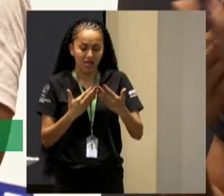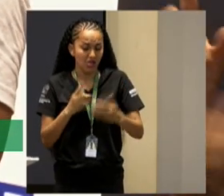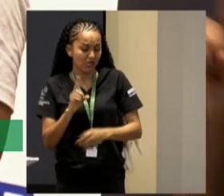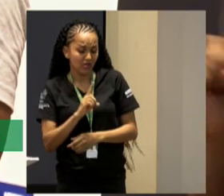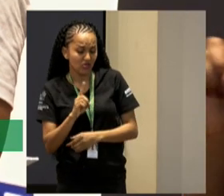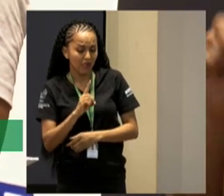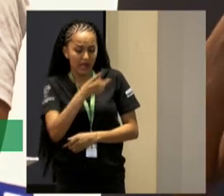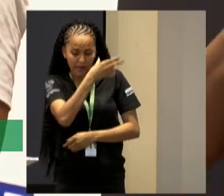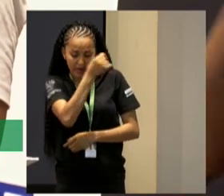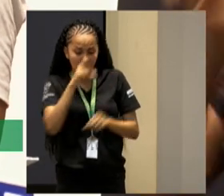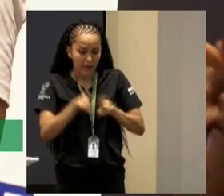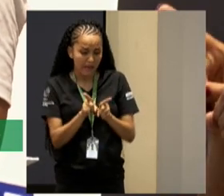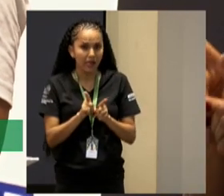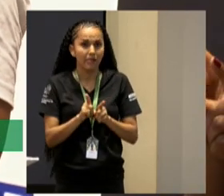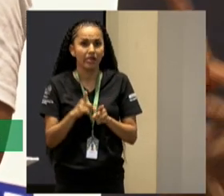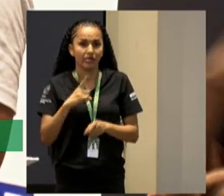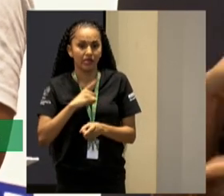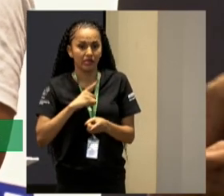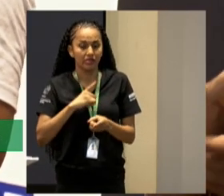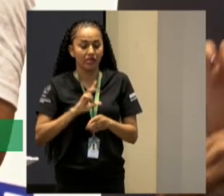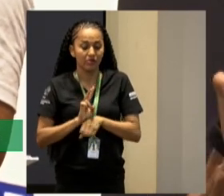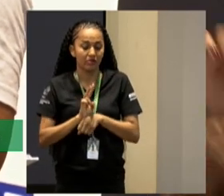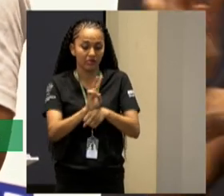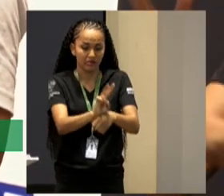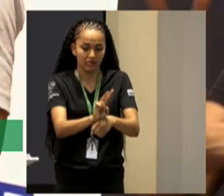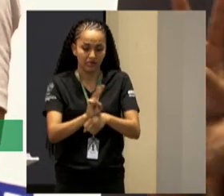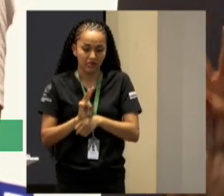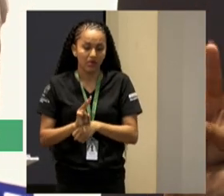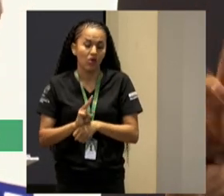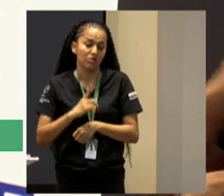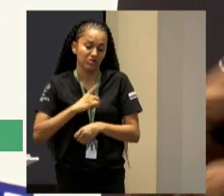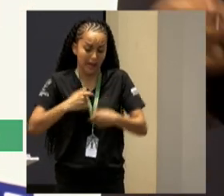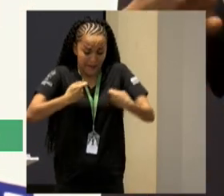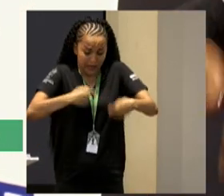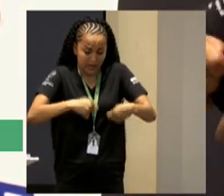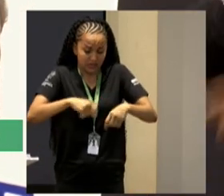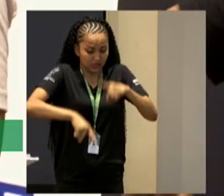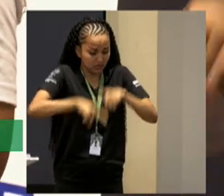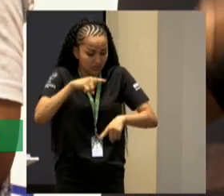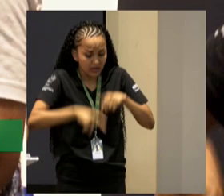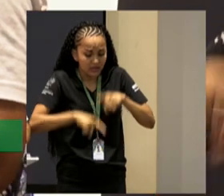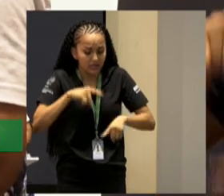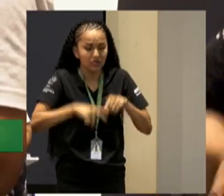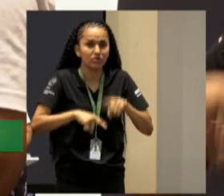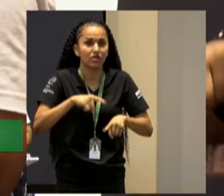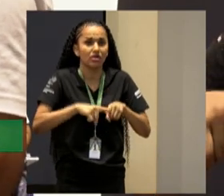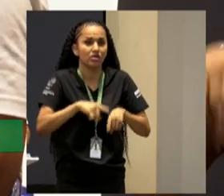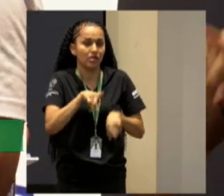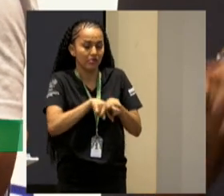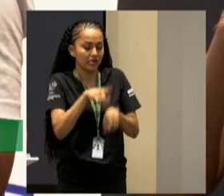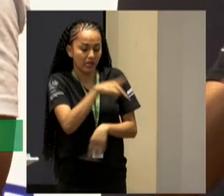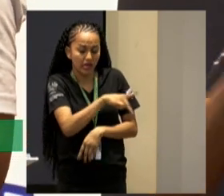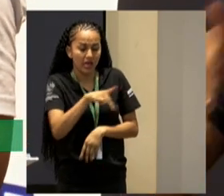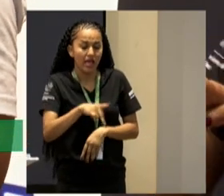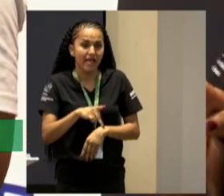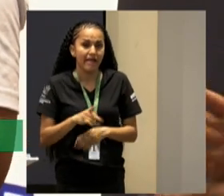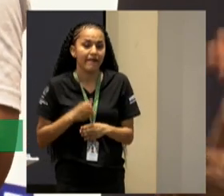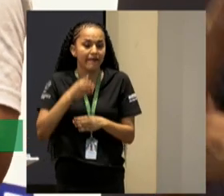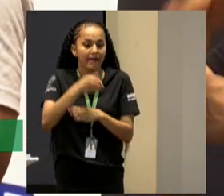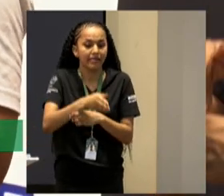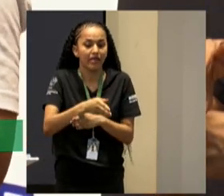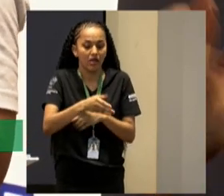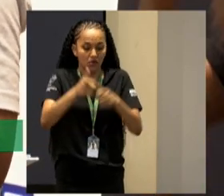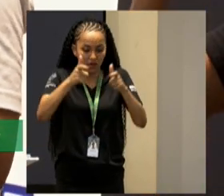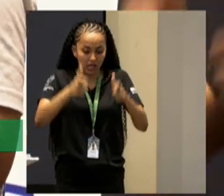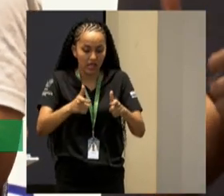para a rede, mas como havia o empréstimo, como havia a necessidade didática do professor e da professora ir até a nossa